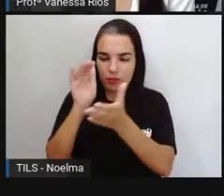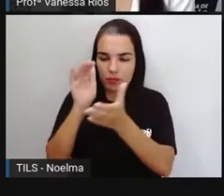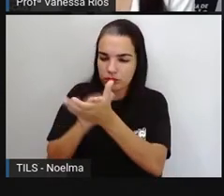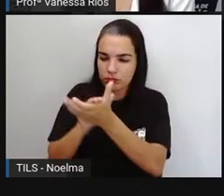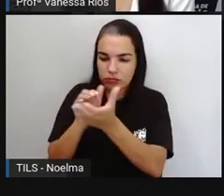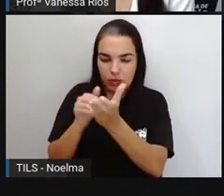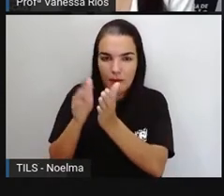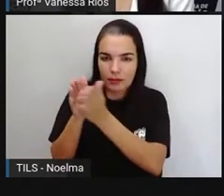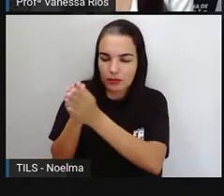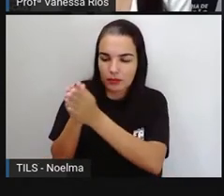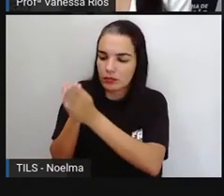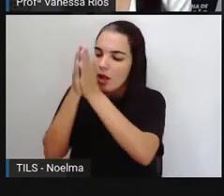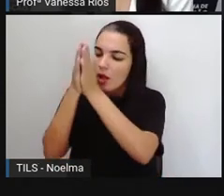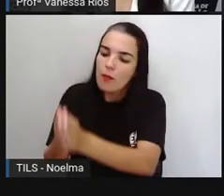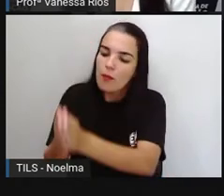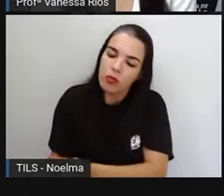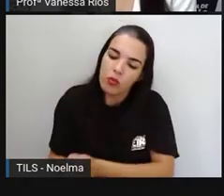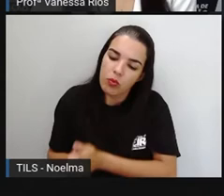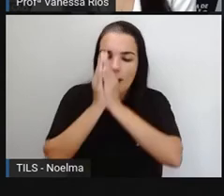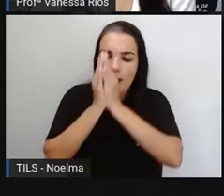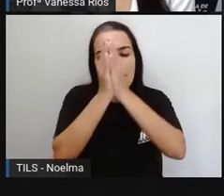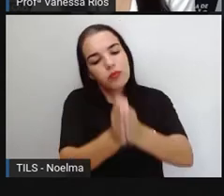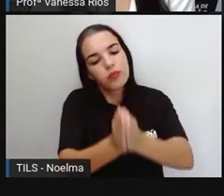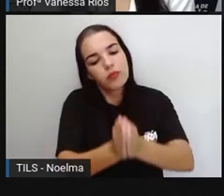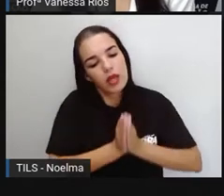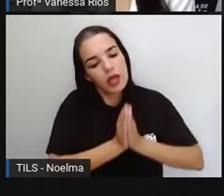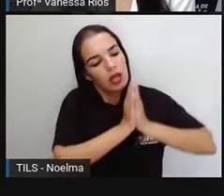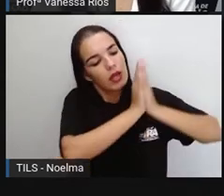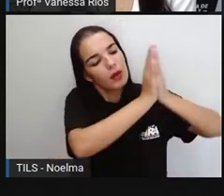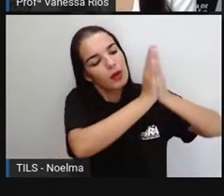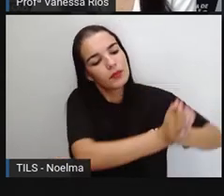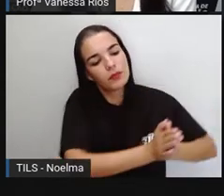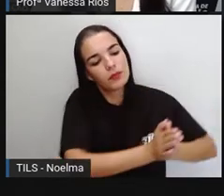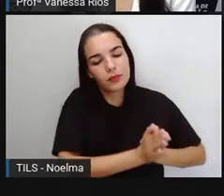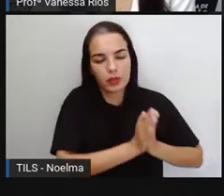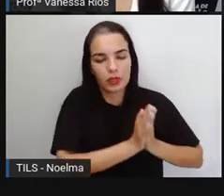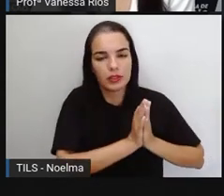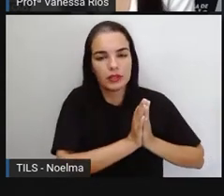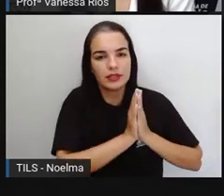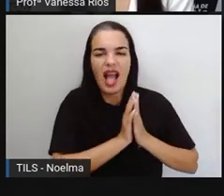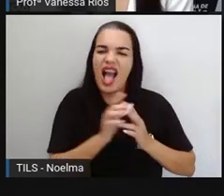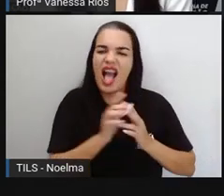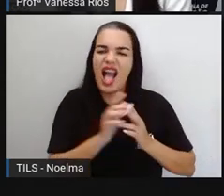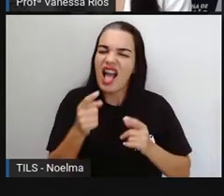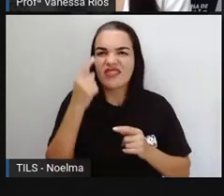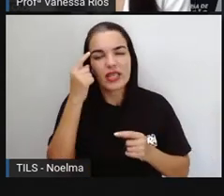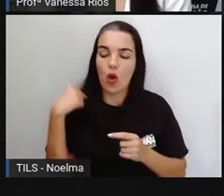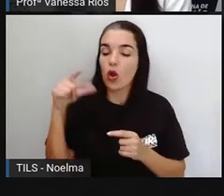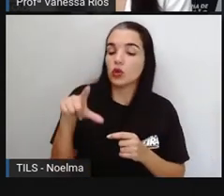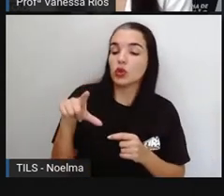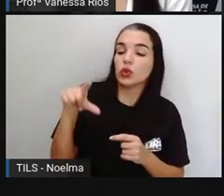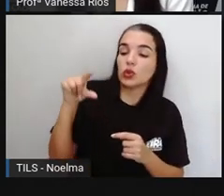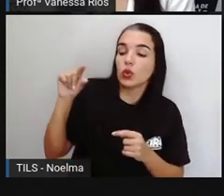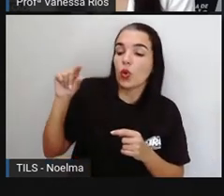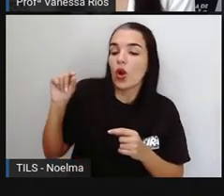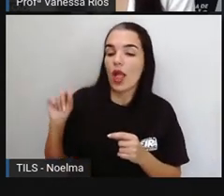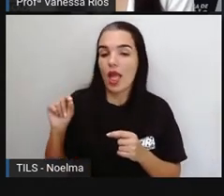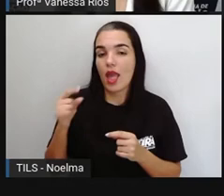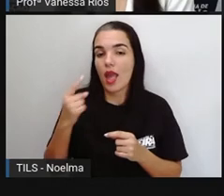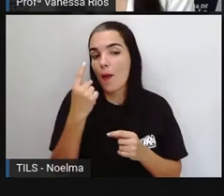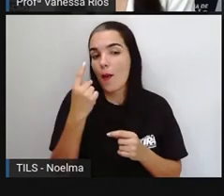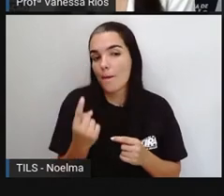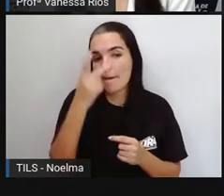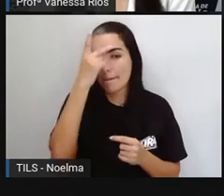entre a dos participantes e devem estar posicionados lado a lado ou em um círculo. O